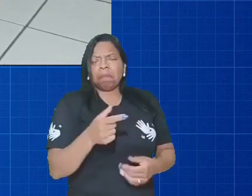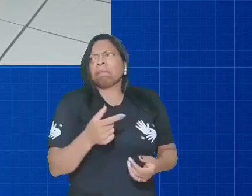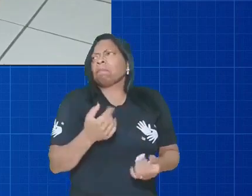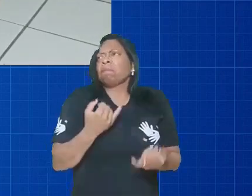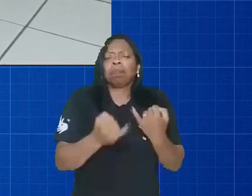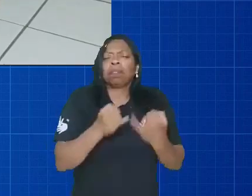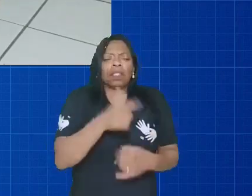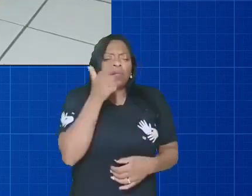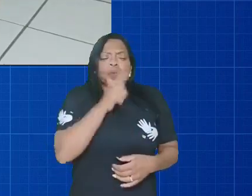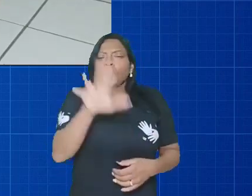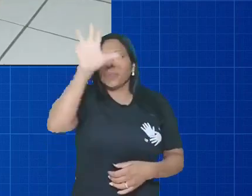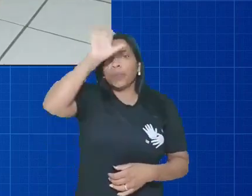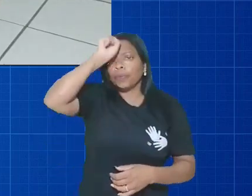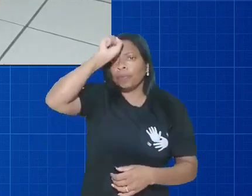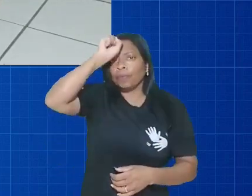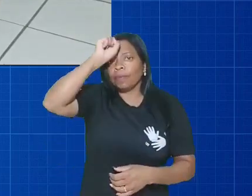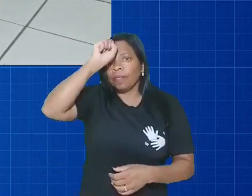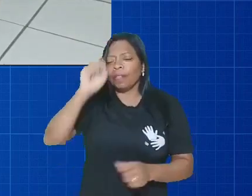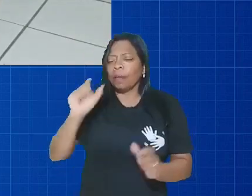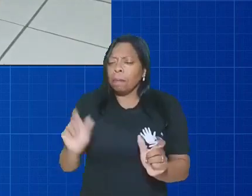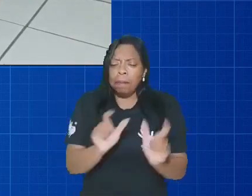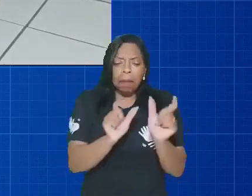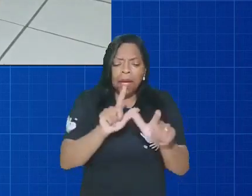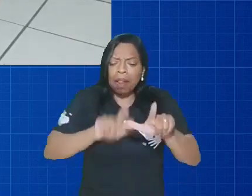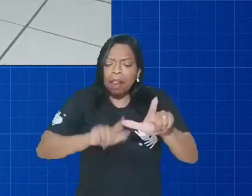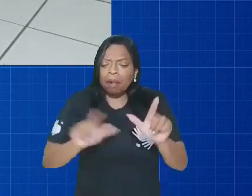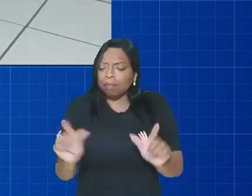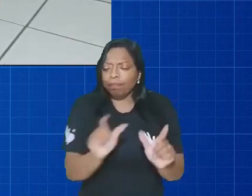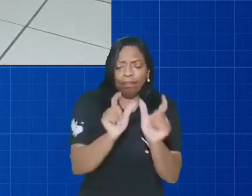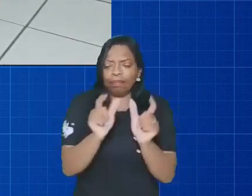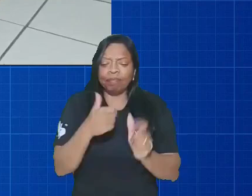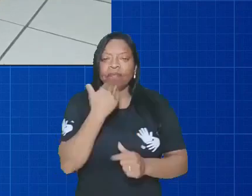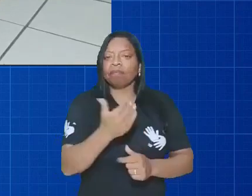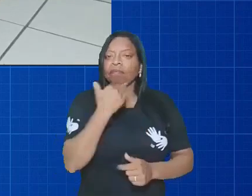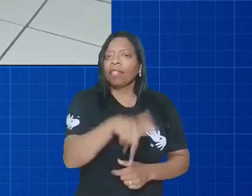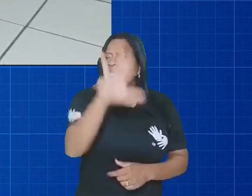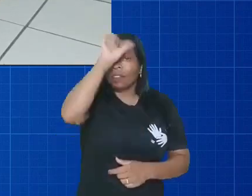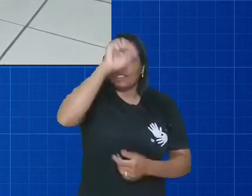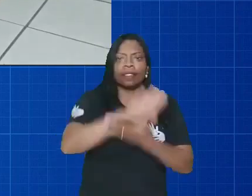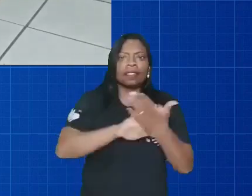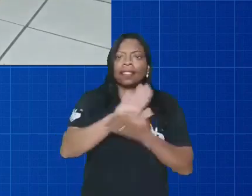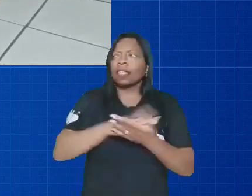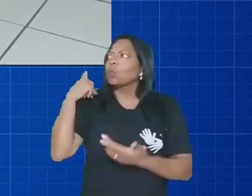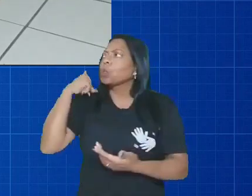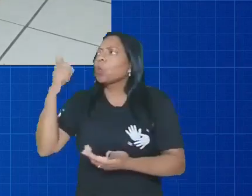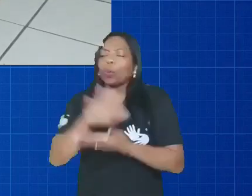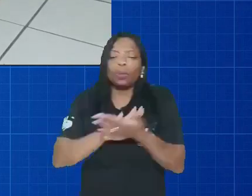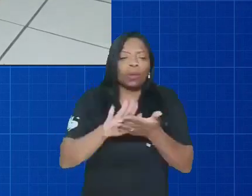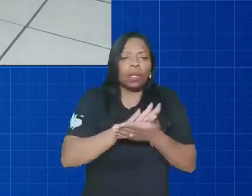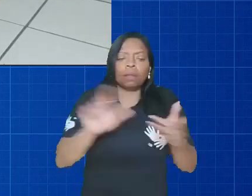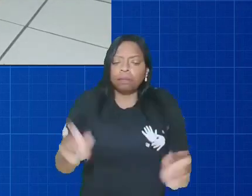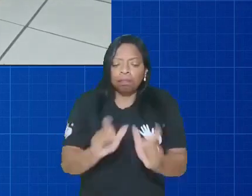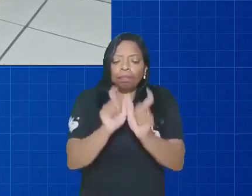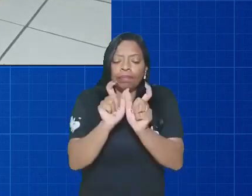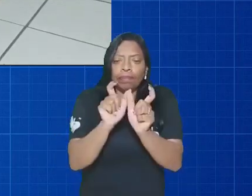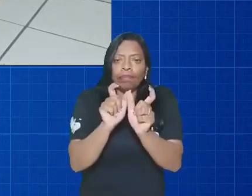que não consegue, não vai, não junta a letra, a gente fala, explica o som de como que